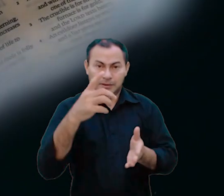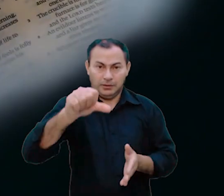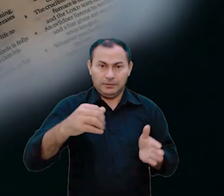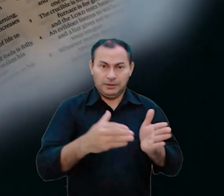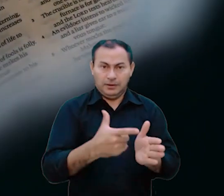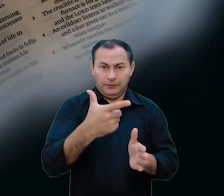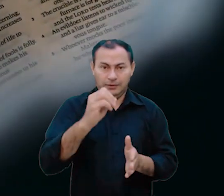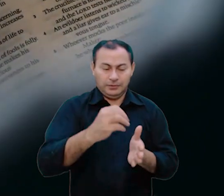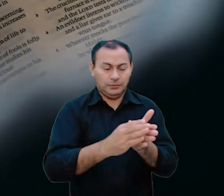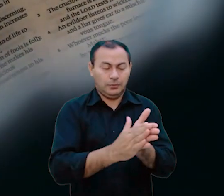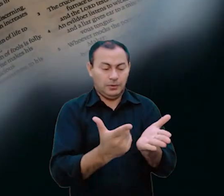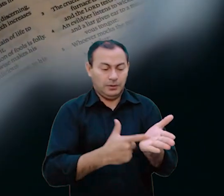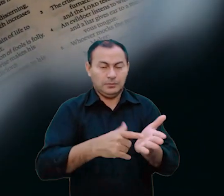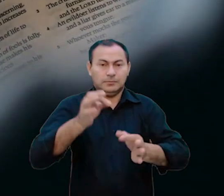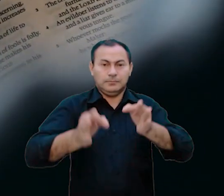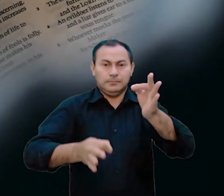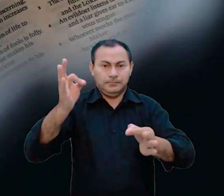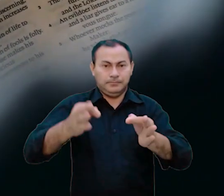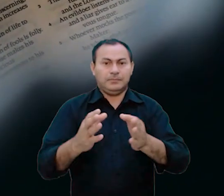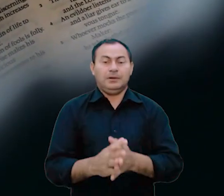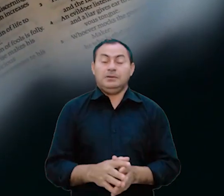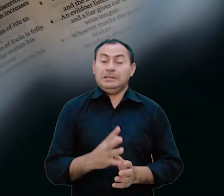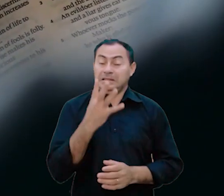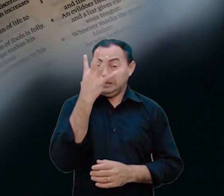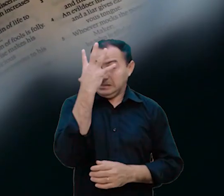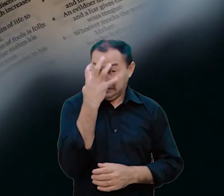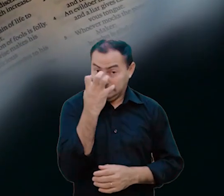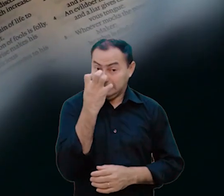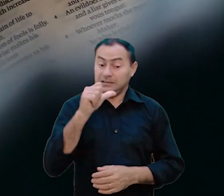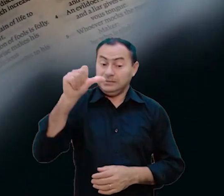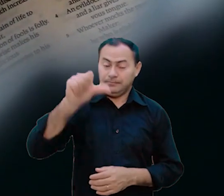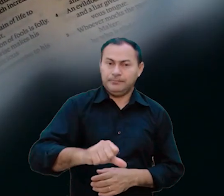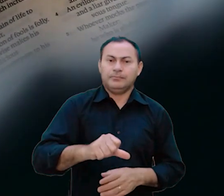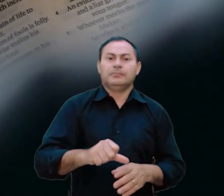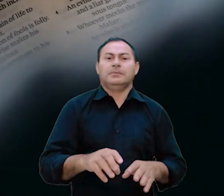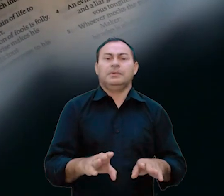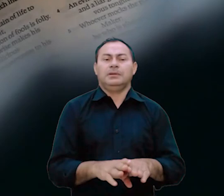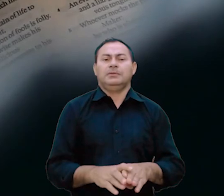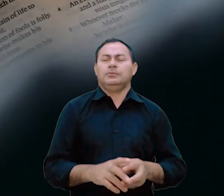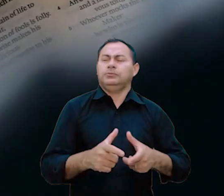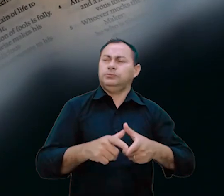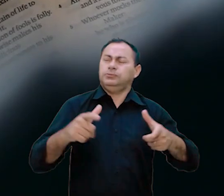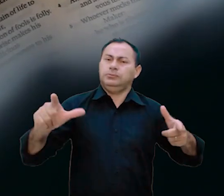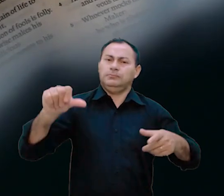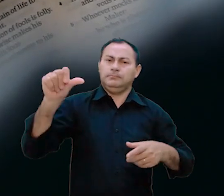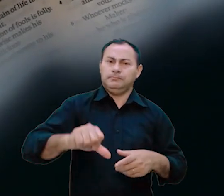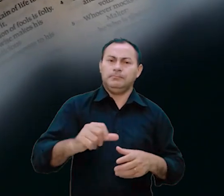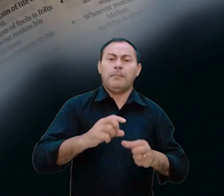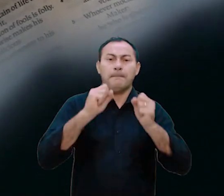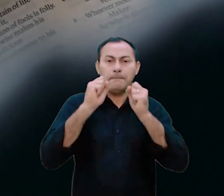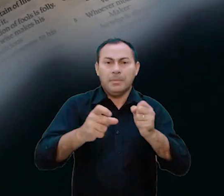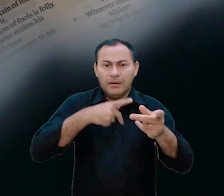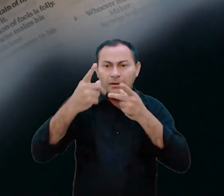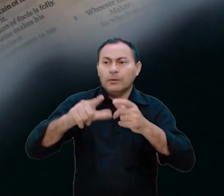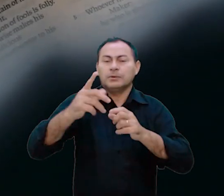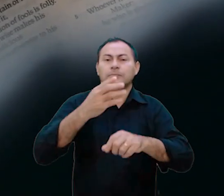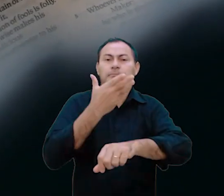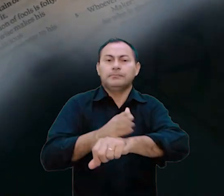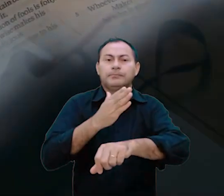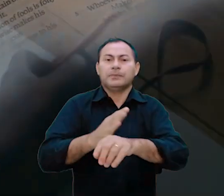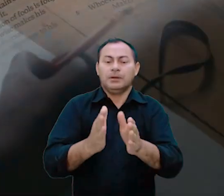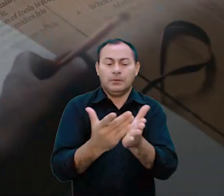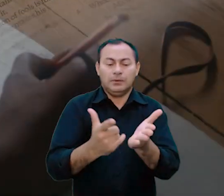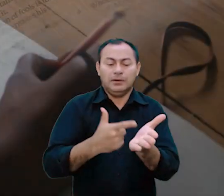capítulos 19 a 20 do livro de Juízes foi muito grave e de grandes dimensões. Podemos fazer